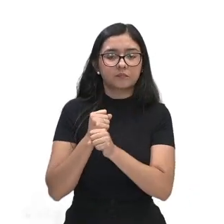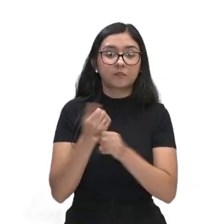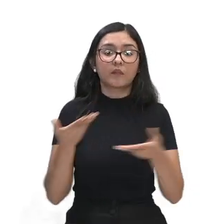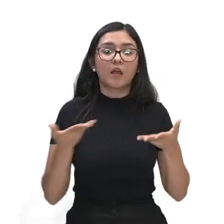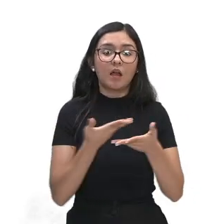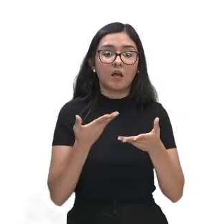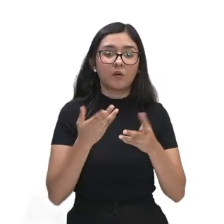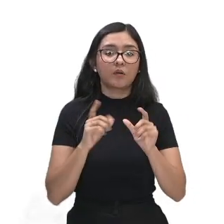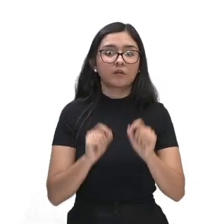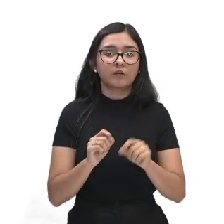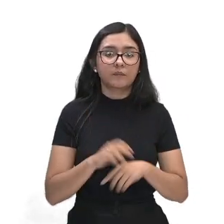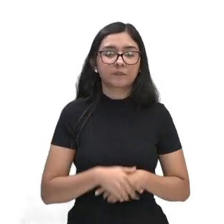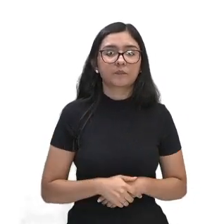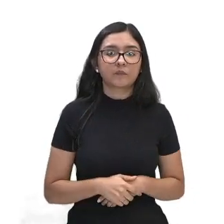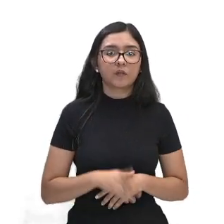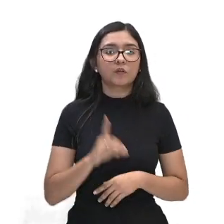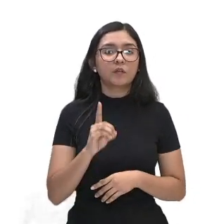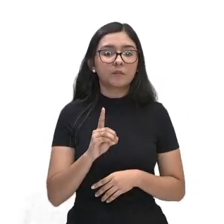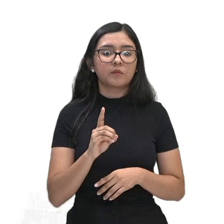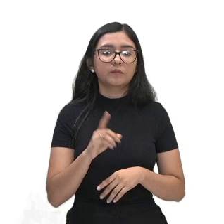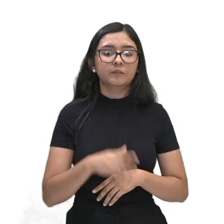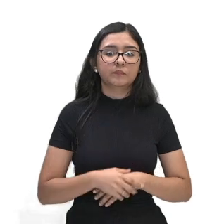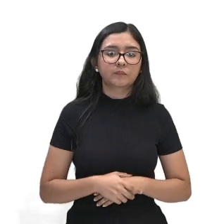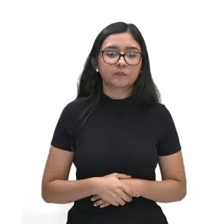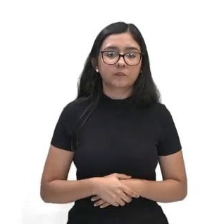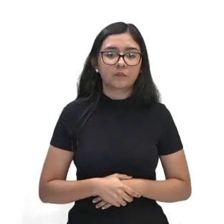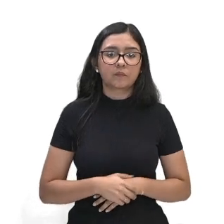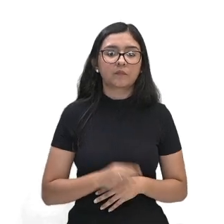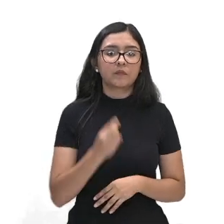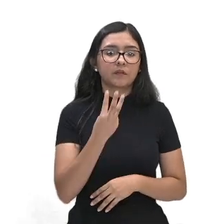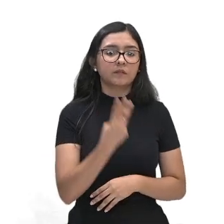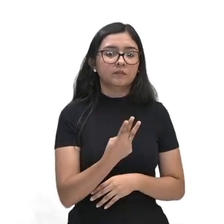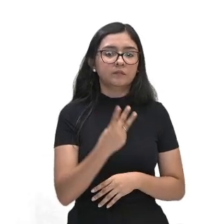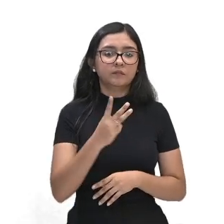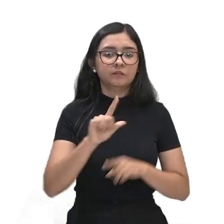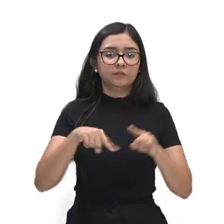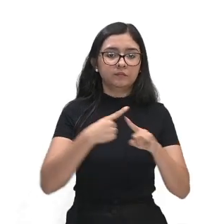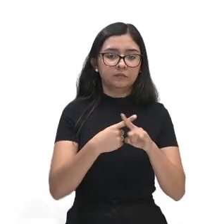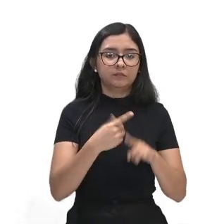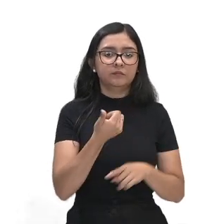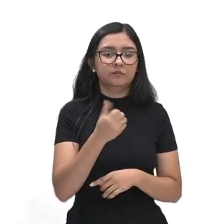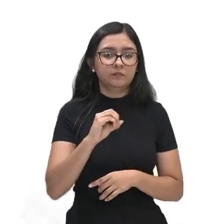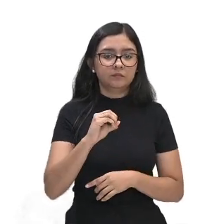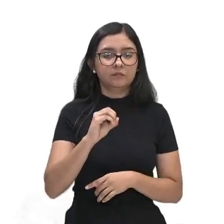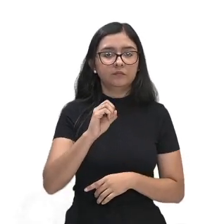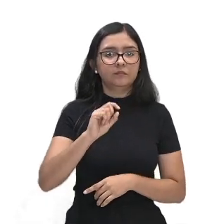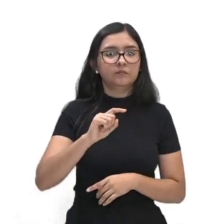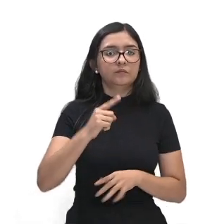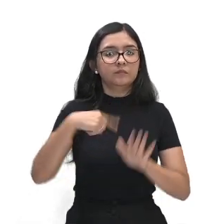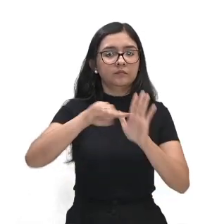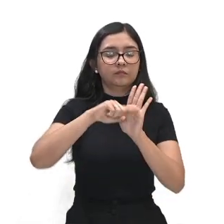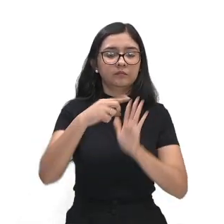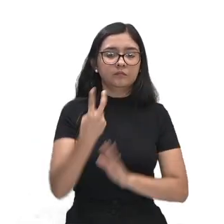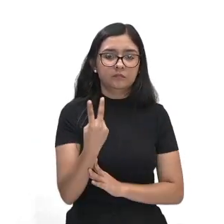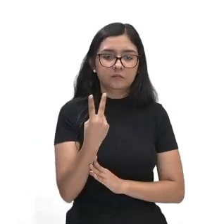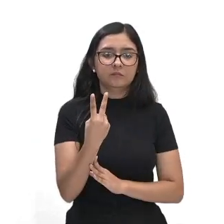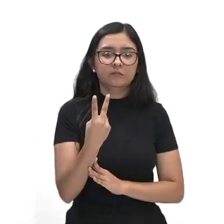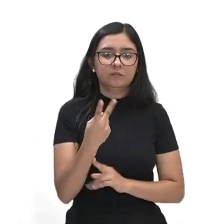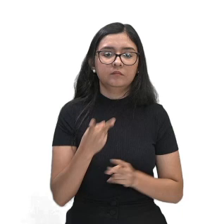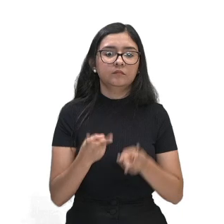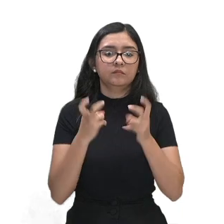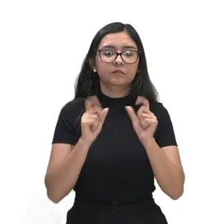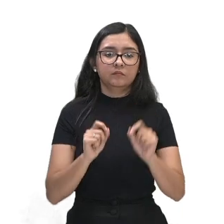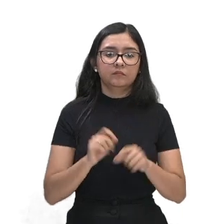no denominador, 3 vezes 10 elevado a menos 2 ao quadrado. Então eu elevo 3 ao quadrado,